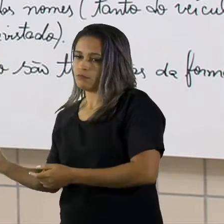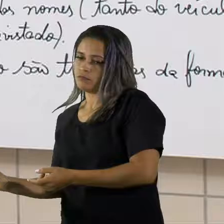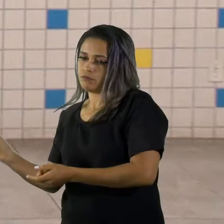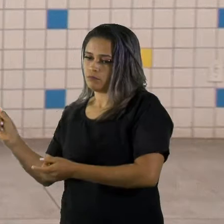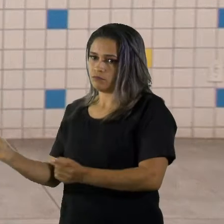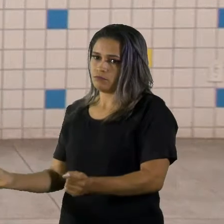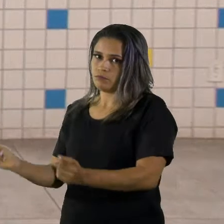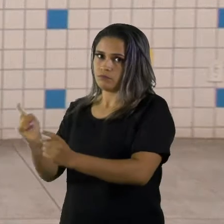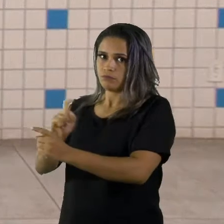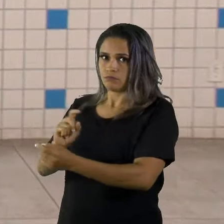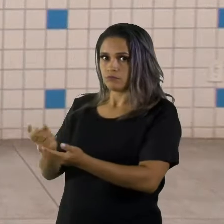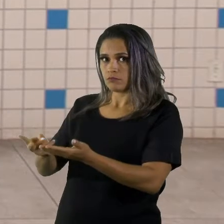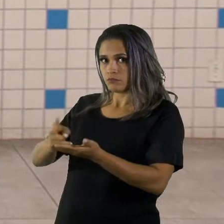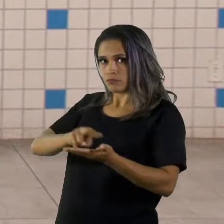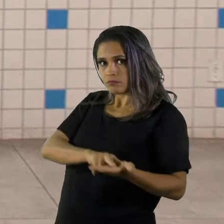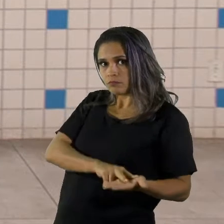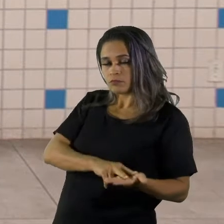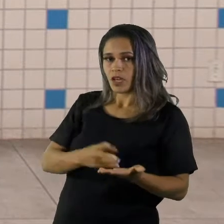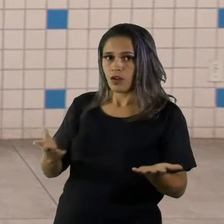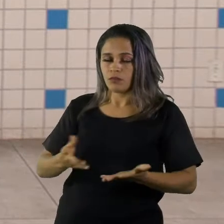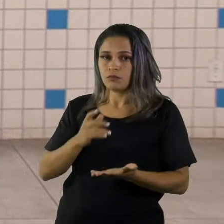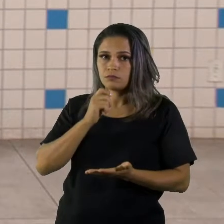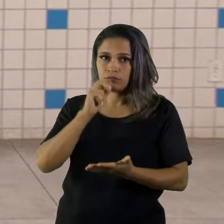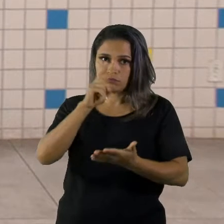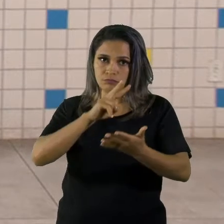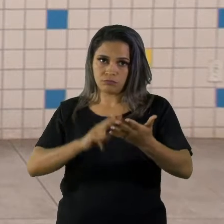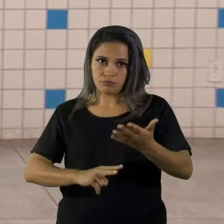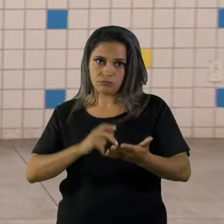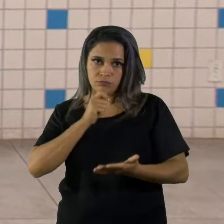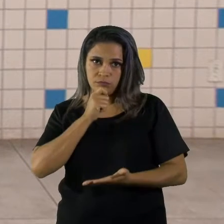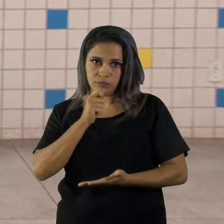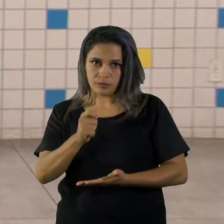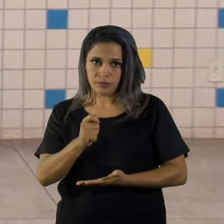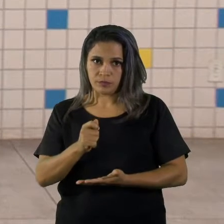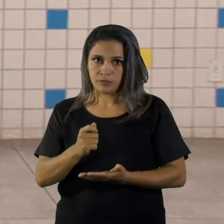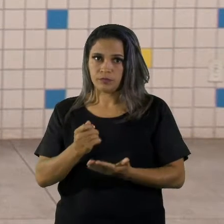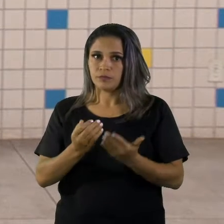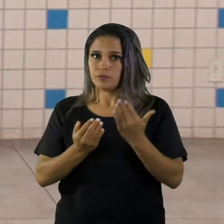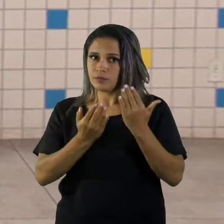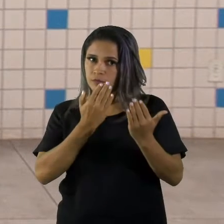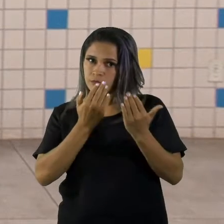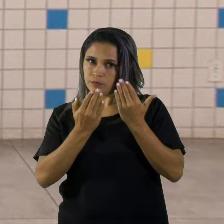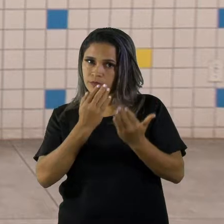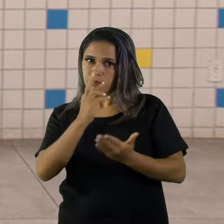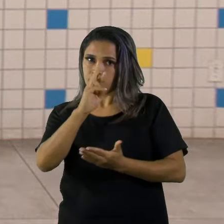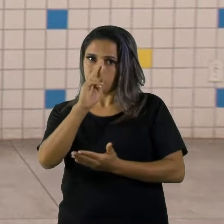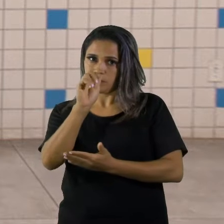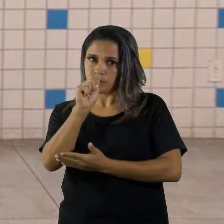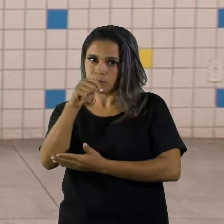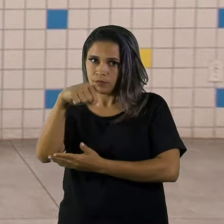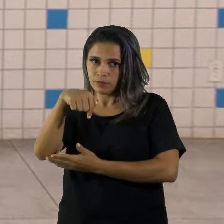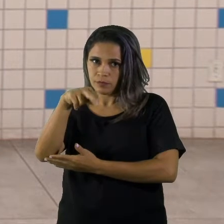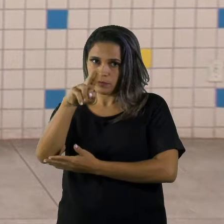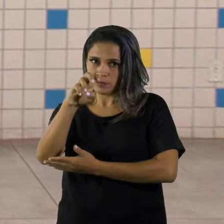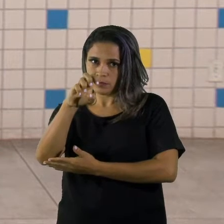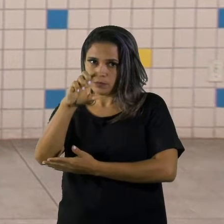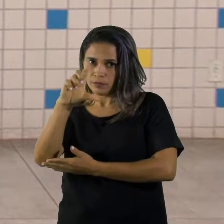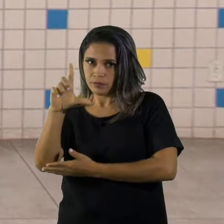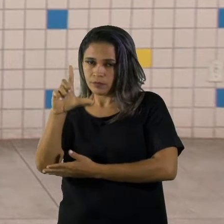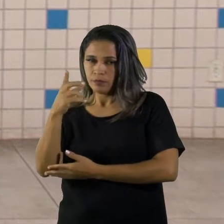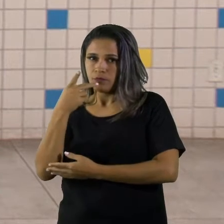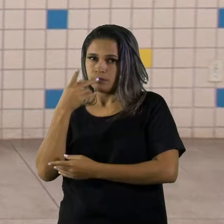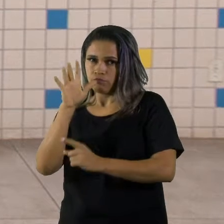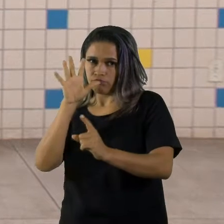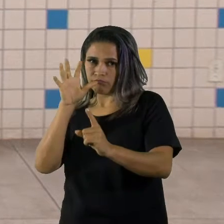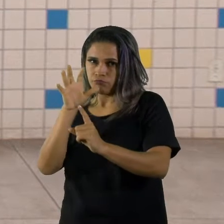transcrita. Agora ler uma entrevista com a psicóloga Raquel. Ela vai trabalhar essa influência